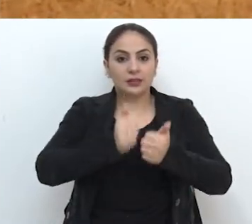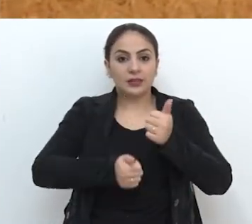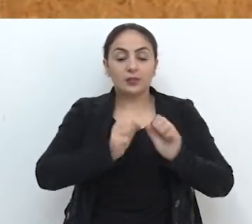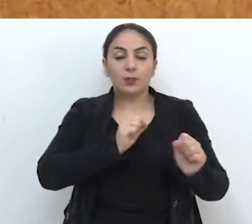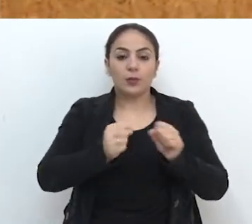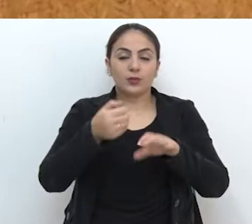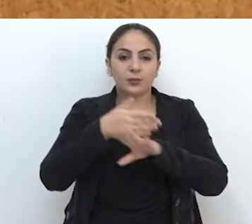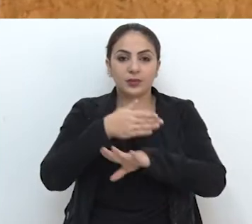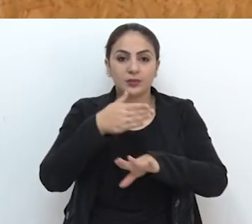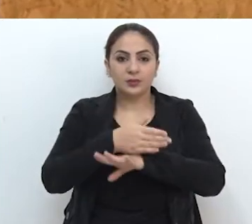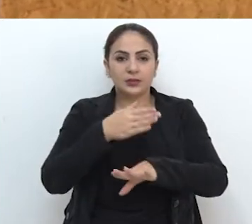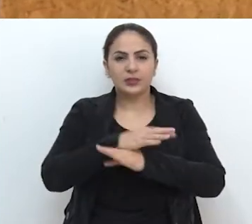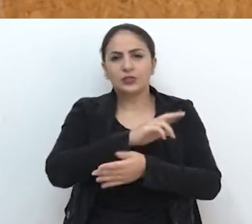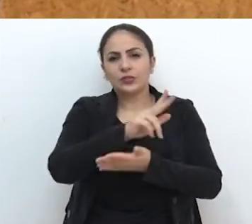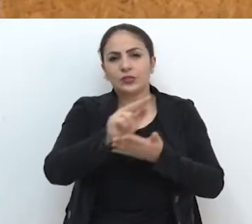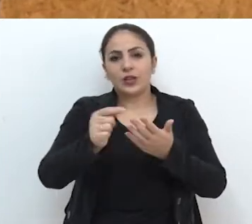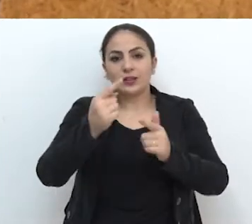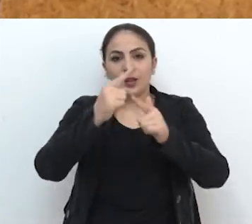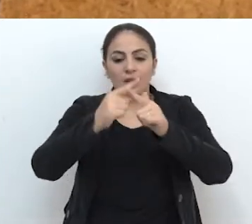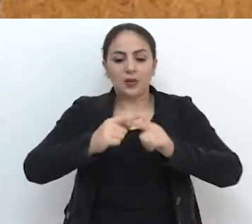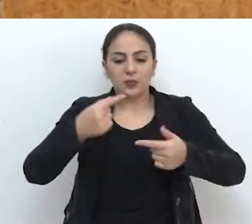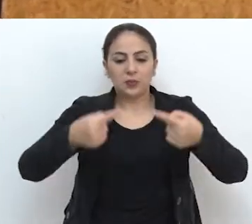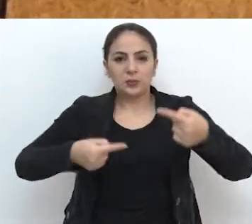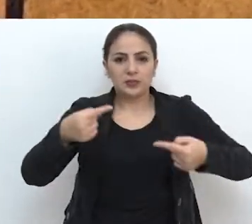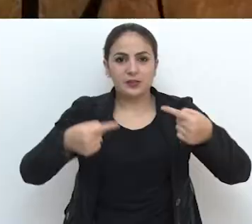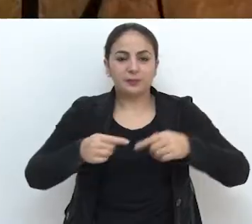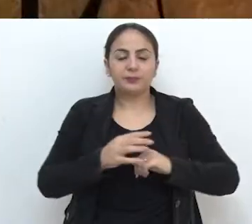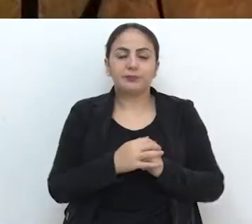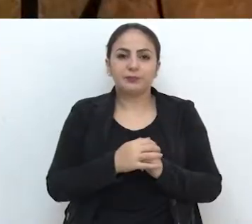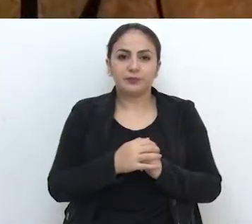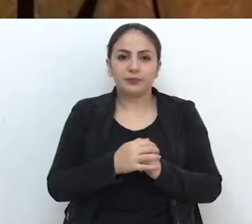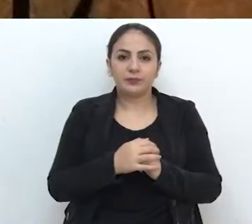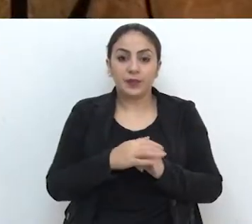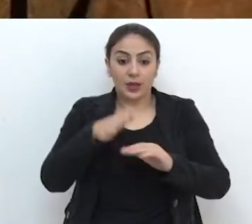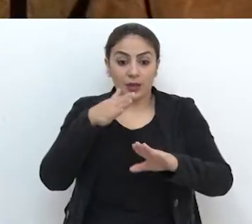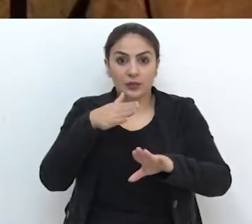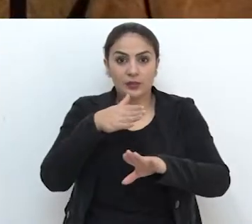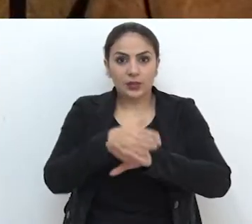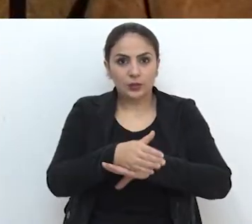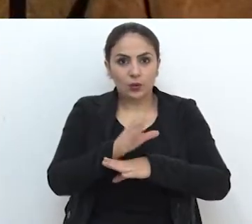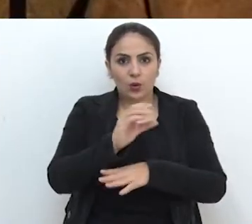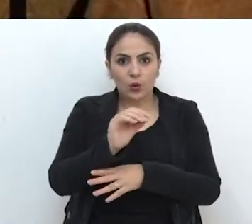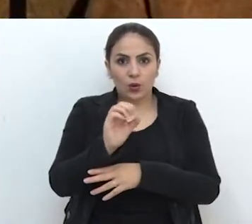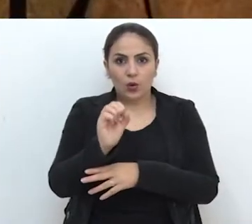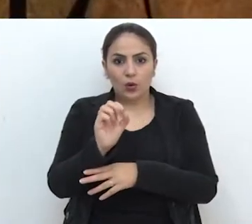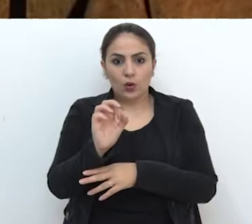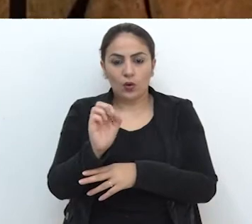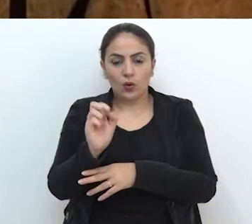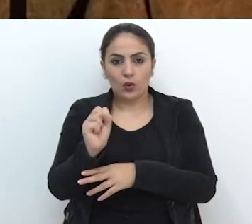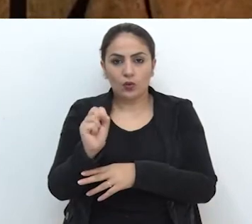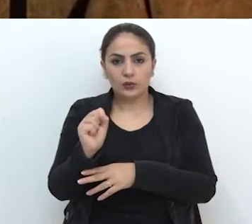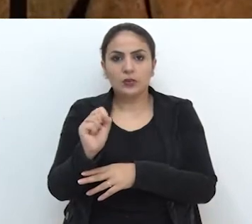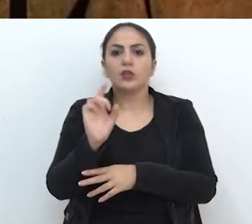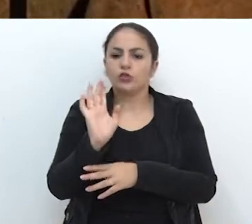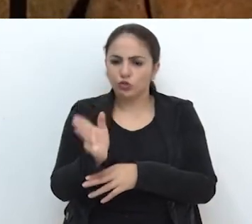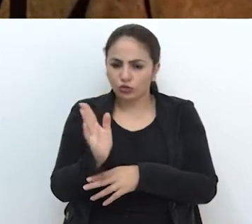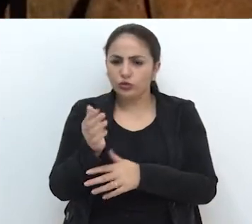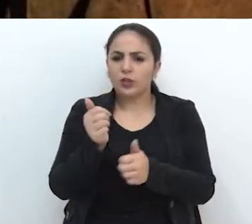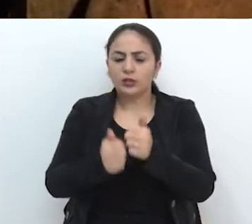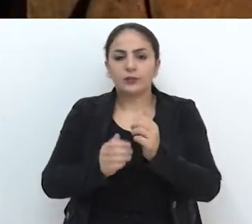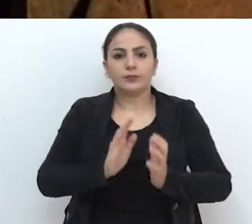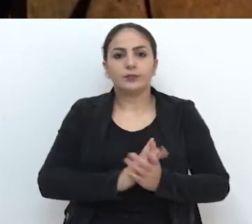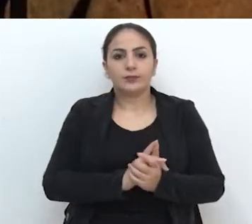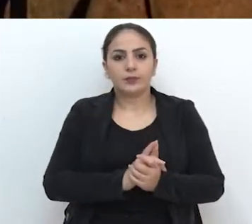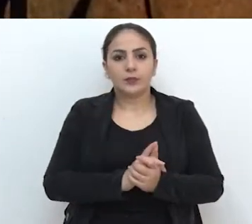que podem participar de inúmeras competições. Você entrou no CrossFit já é um atleta. A gente costuma falar assim, é um atleta,